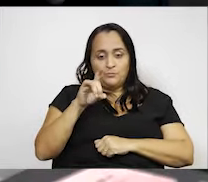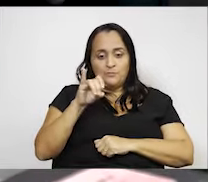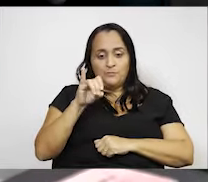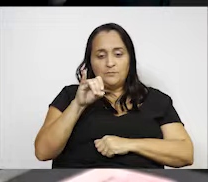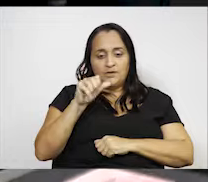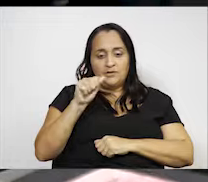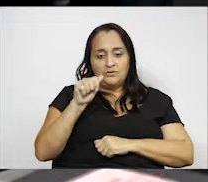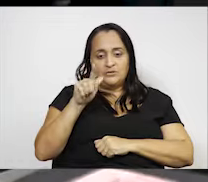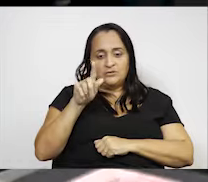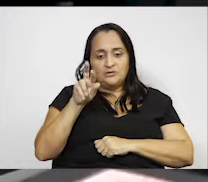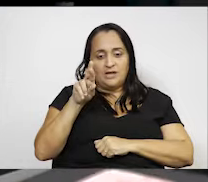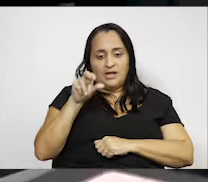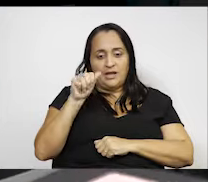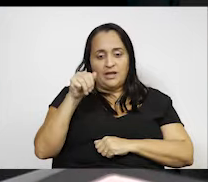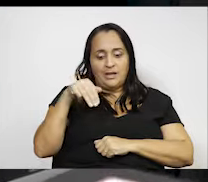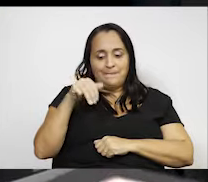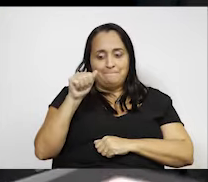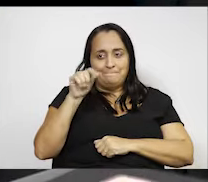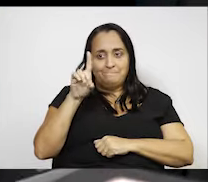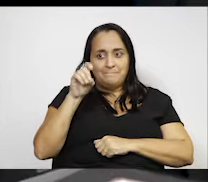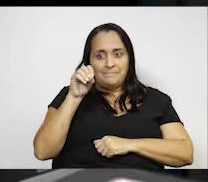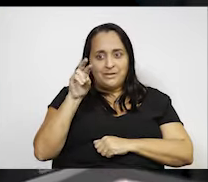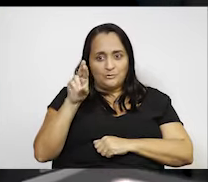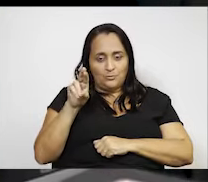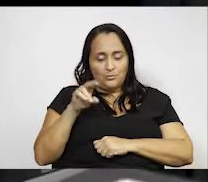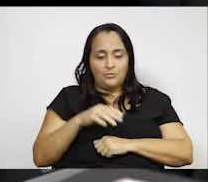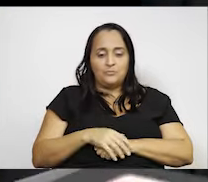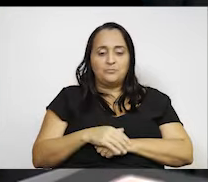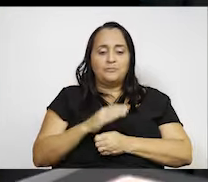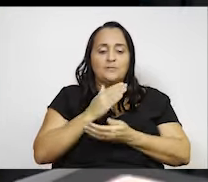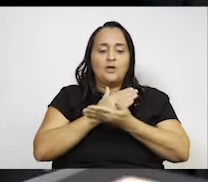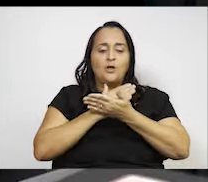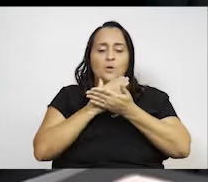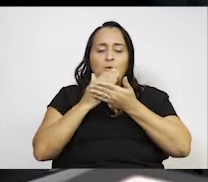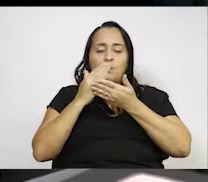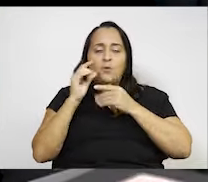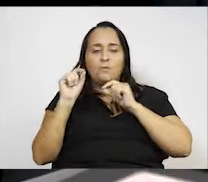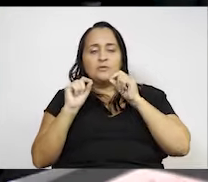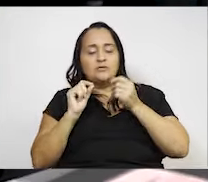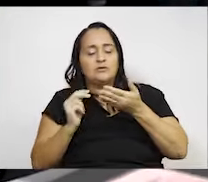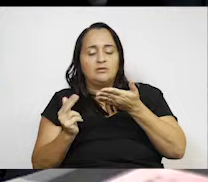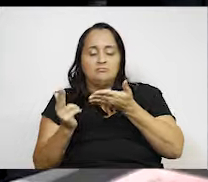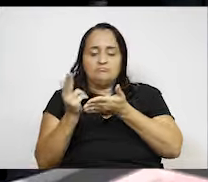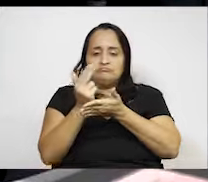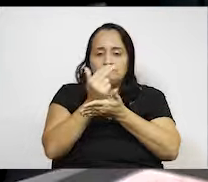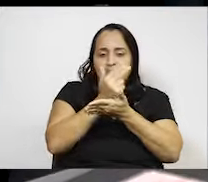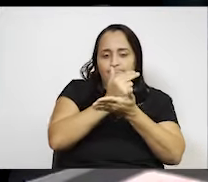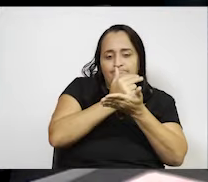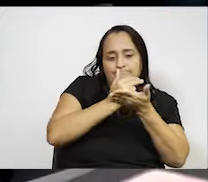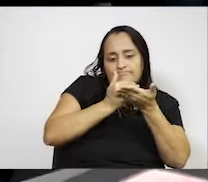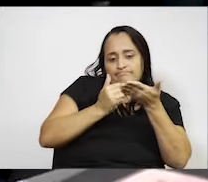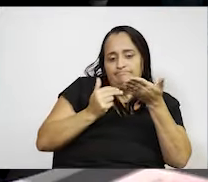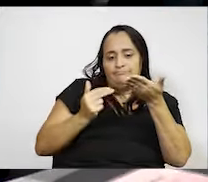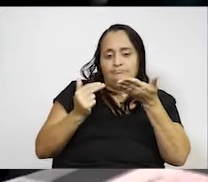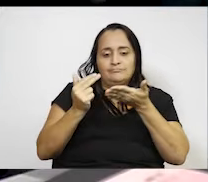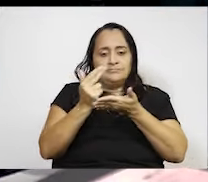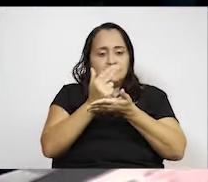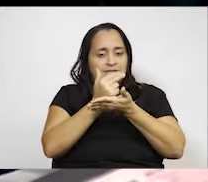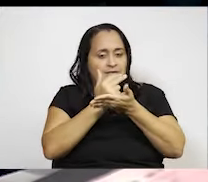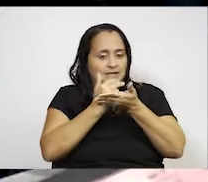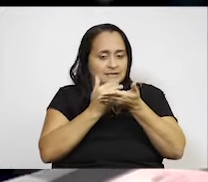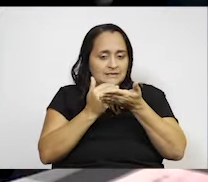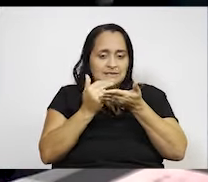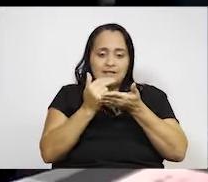um diagramador que veio aqui e começou a desenhar o jornal. Tá vendo